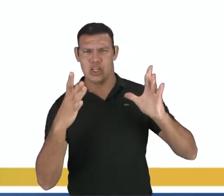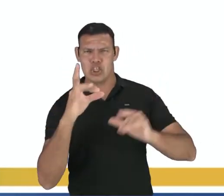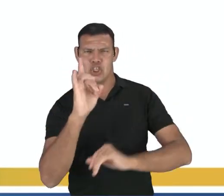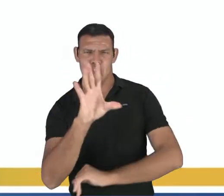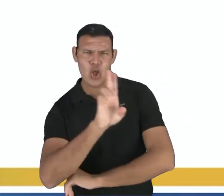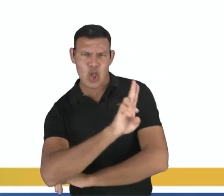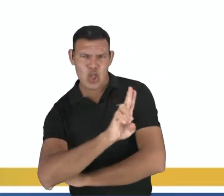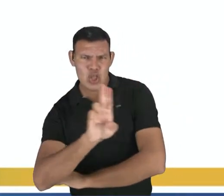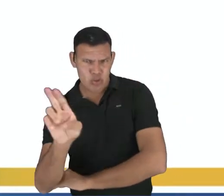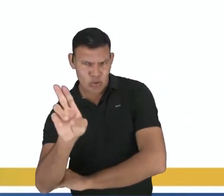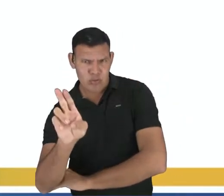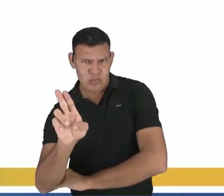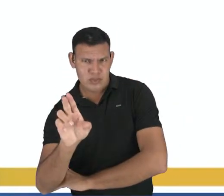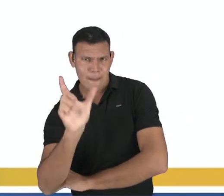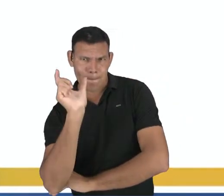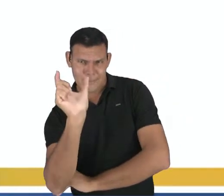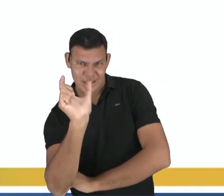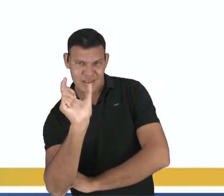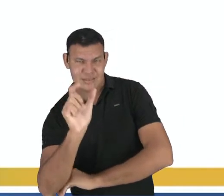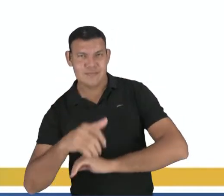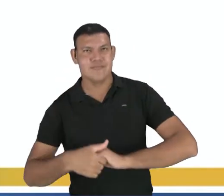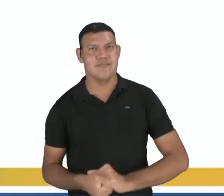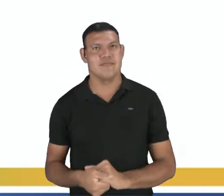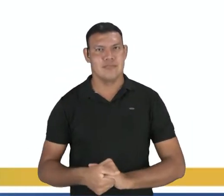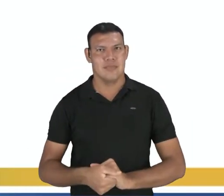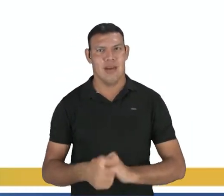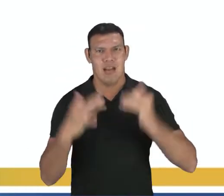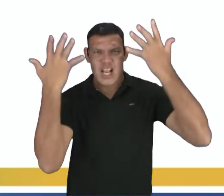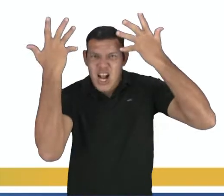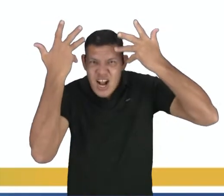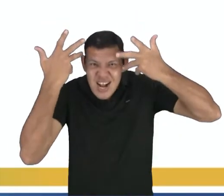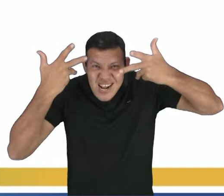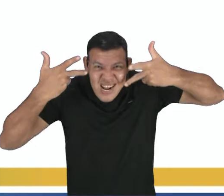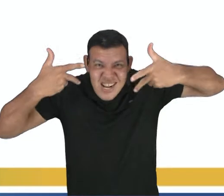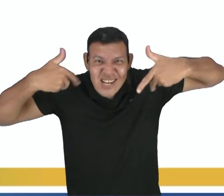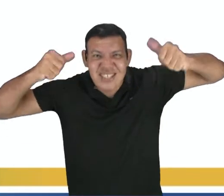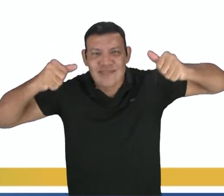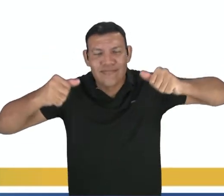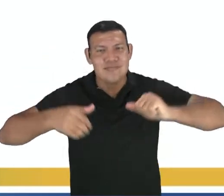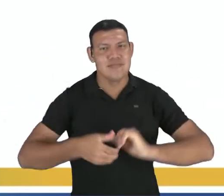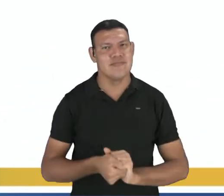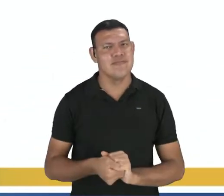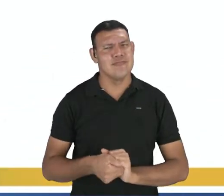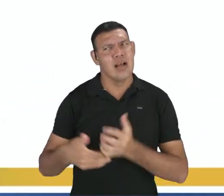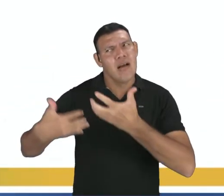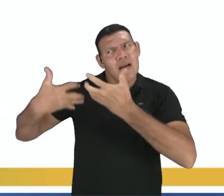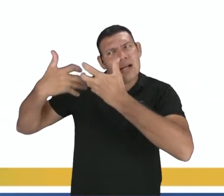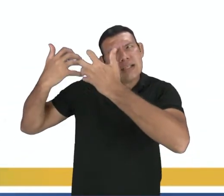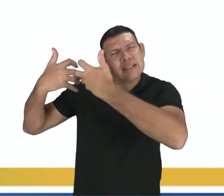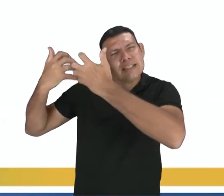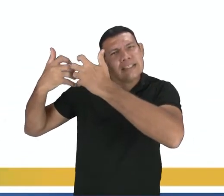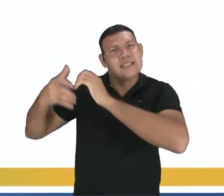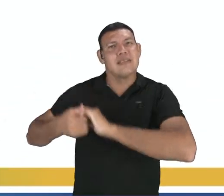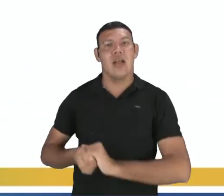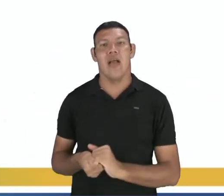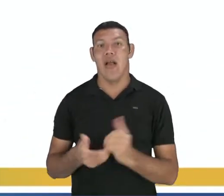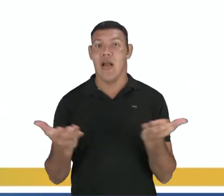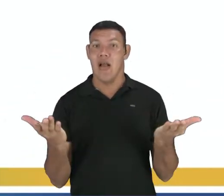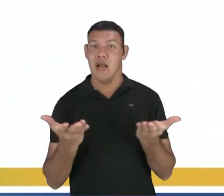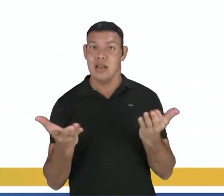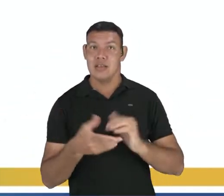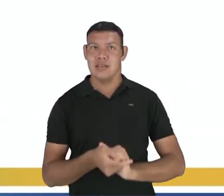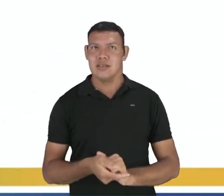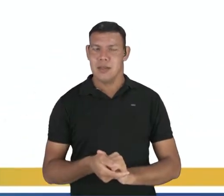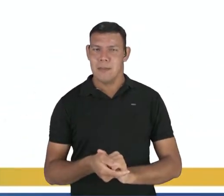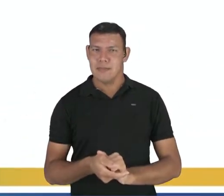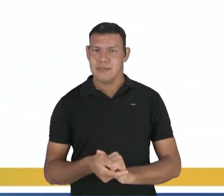nome? Se vocês atentarem aí, a gente tem um leão, né? Eu trouxe só essa imagem para a gente refletir sobre isso. E aí,